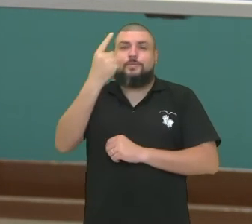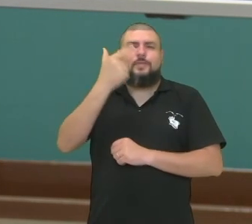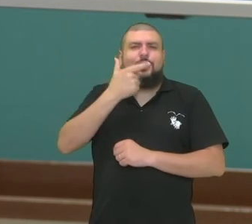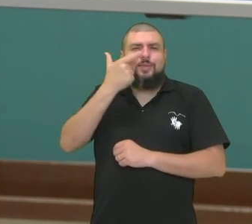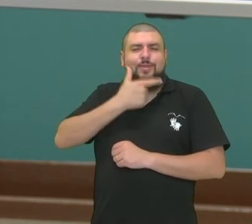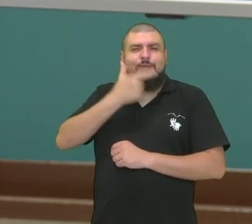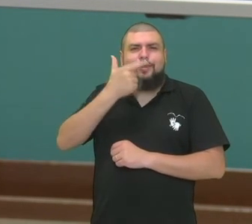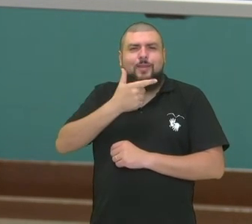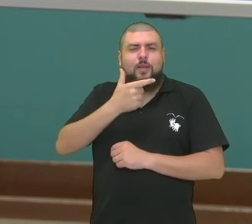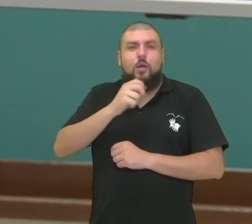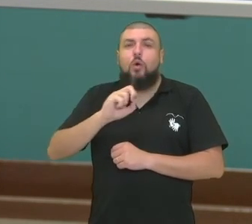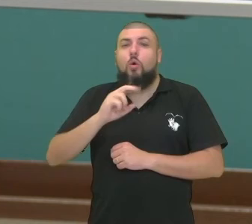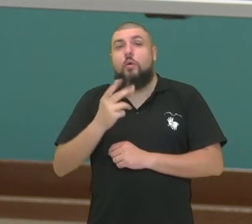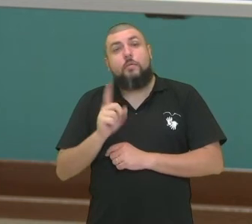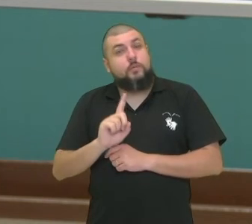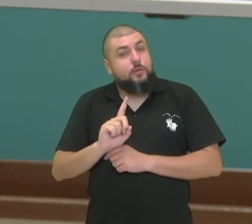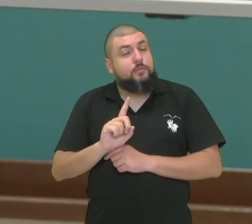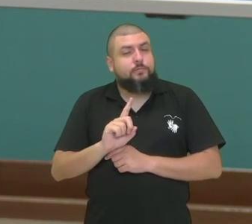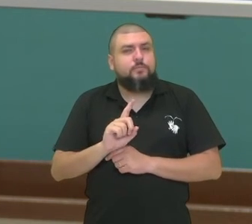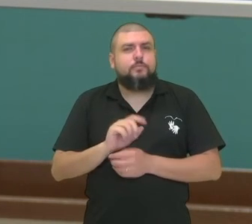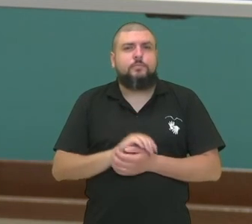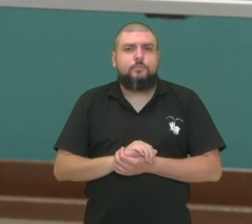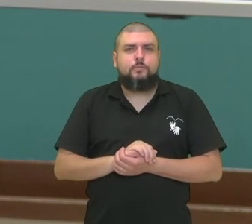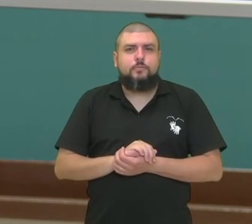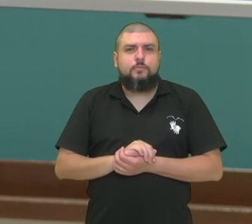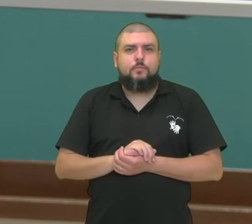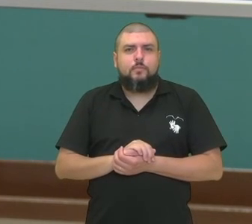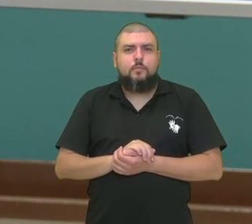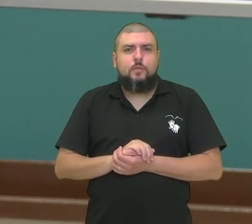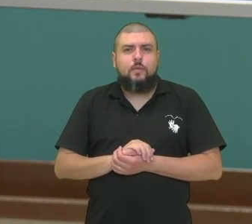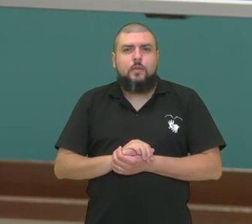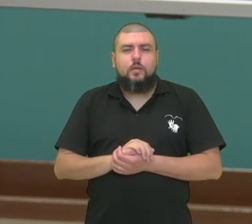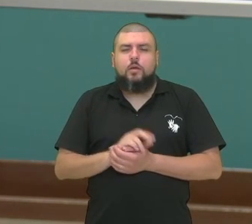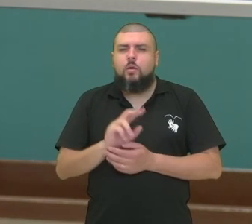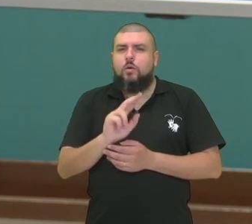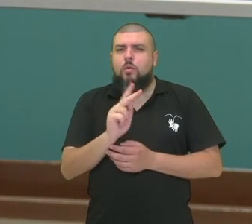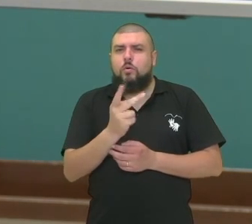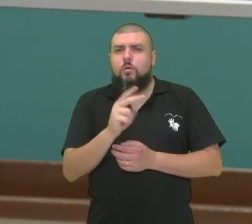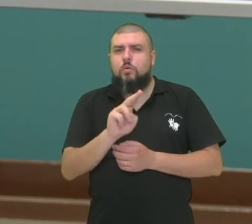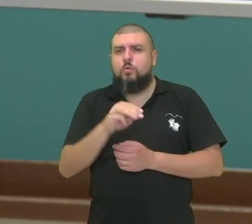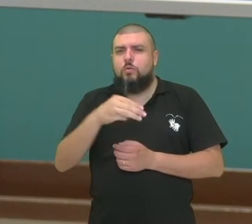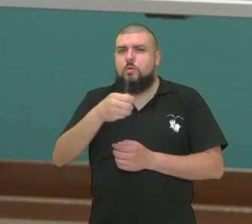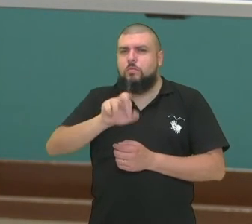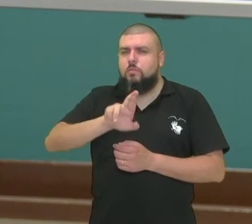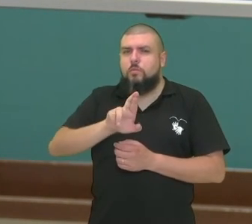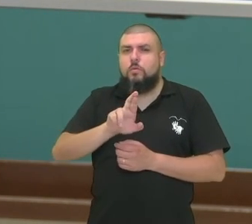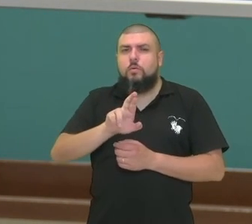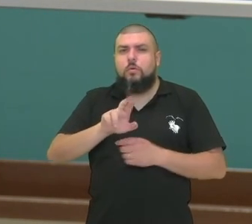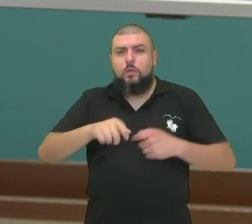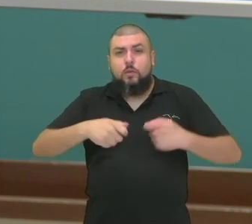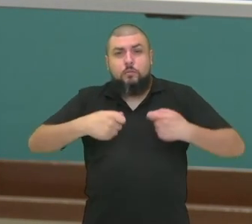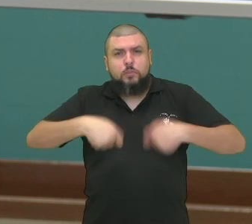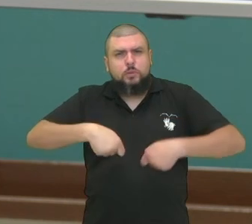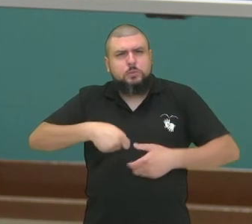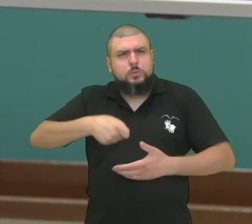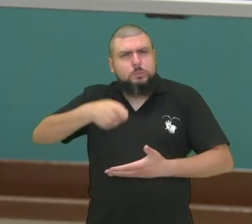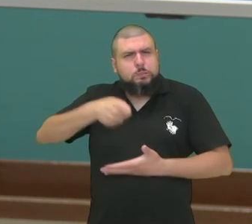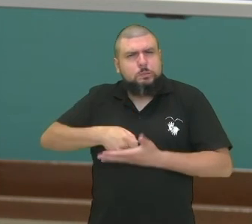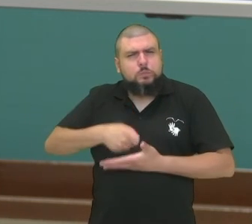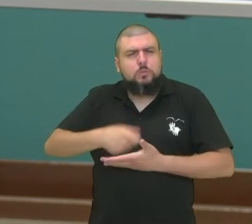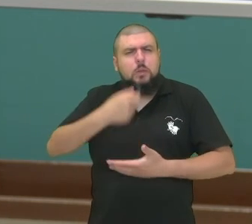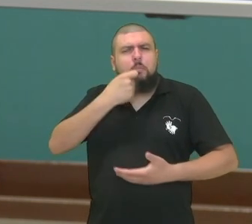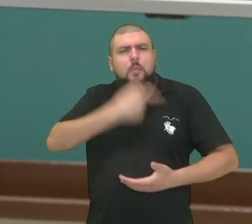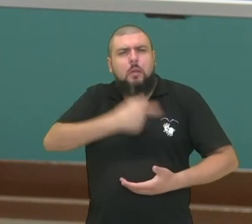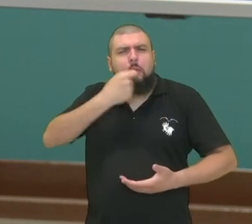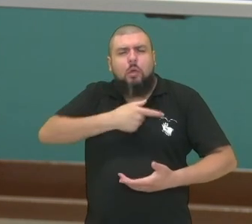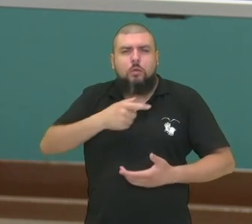não gerar riso. Algo humorístico não necessariamente pode ser engraçado. Tem uma subjetividade